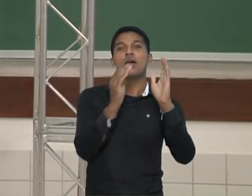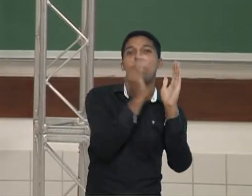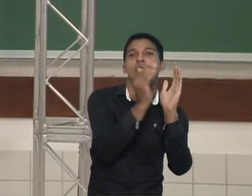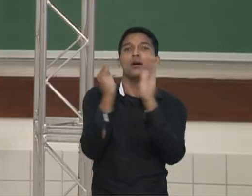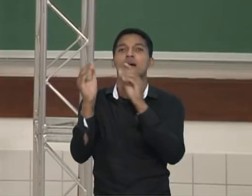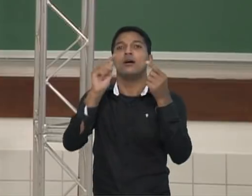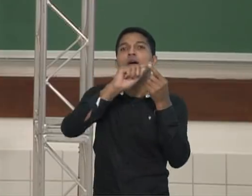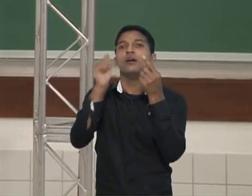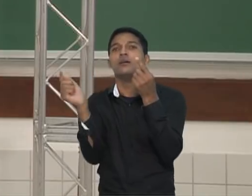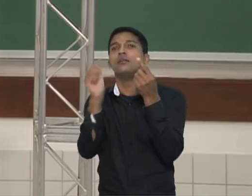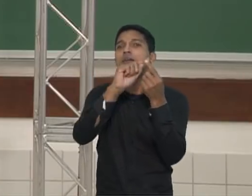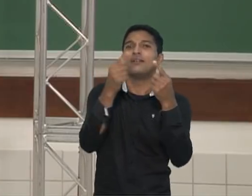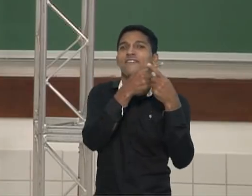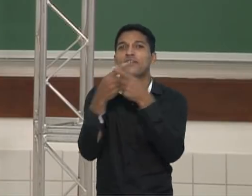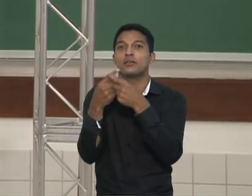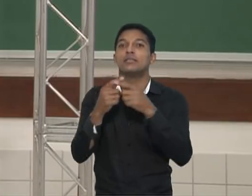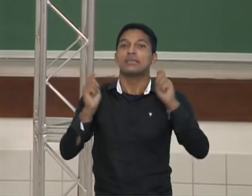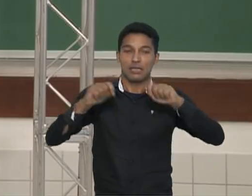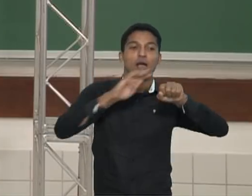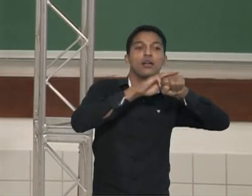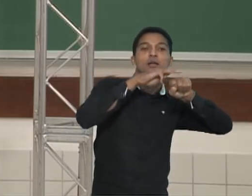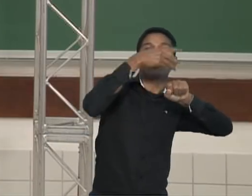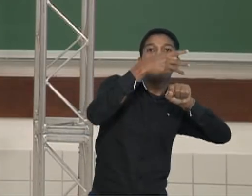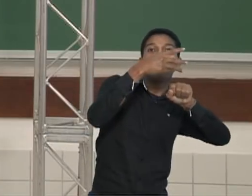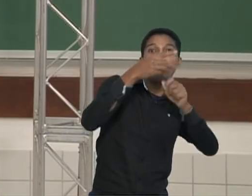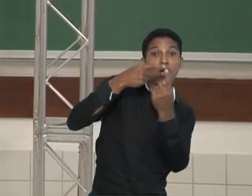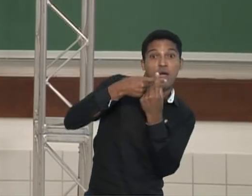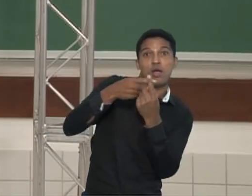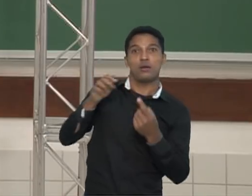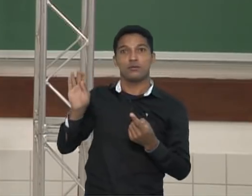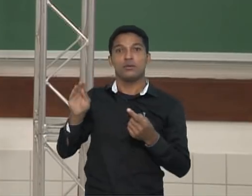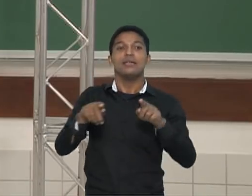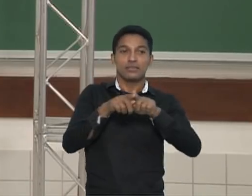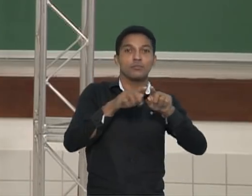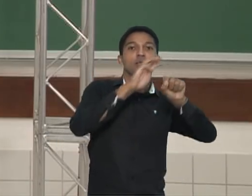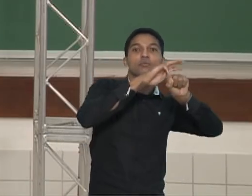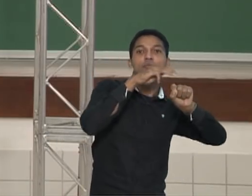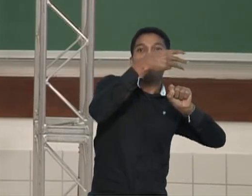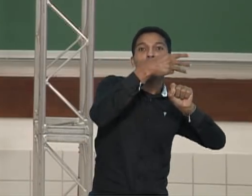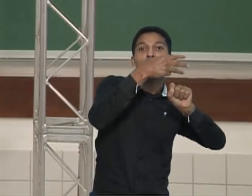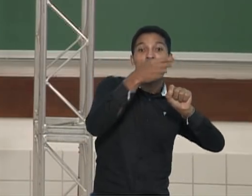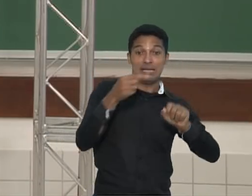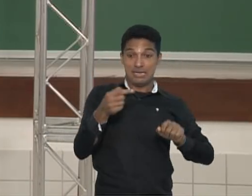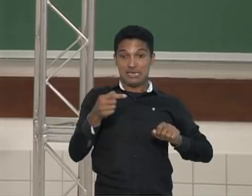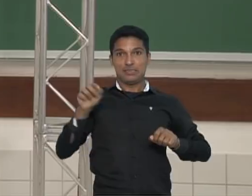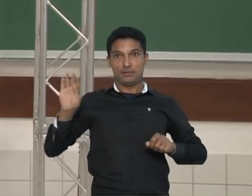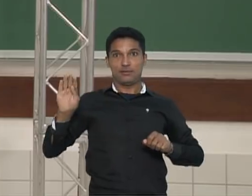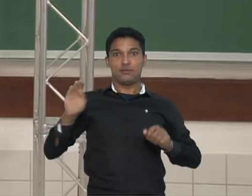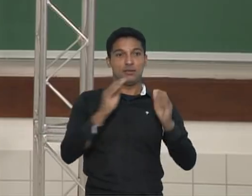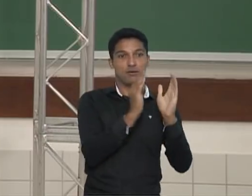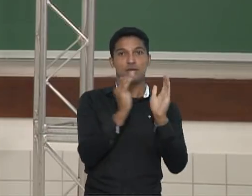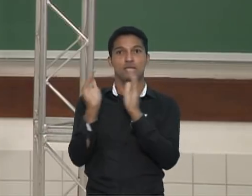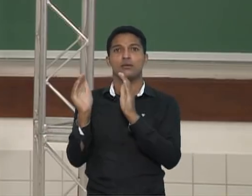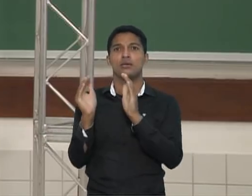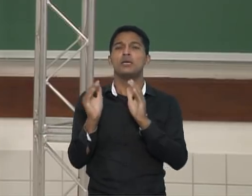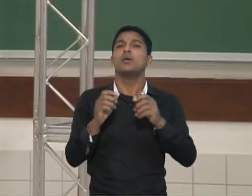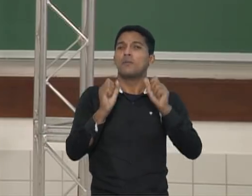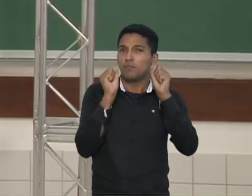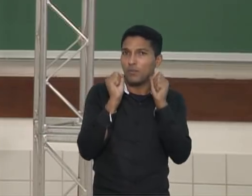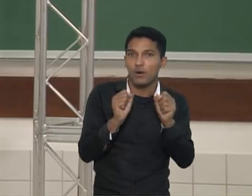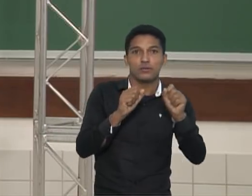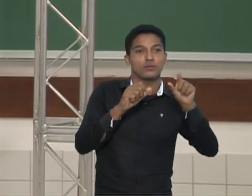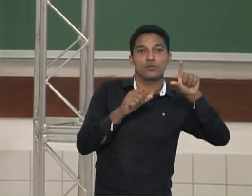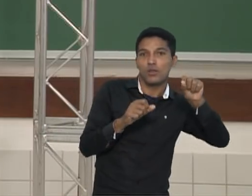tanto para o cubo da soma, quanto o cubo da diferença de dois termos. Tanto um quanto o outro, vocês podem escolher e